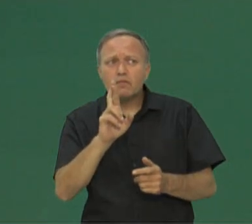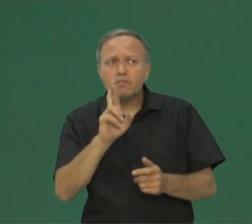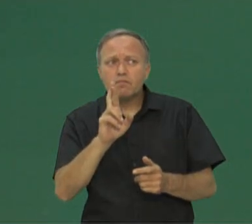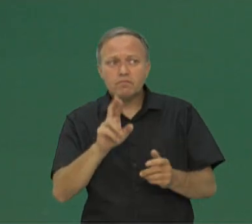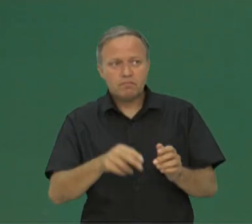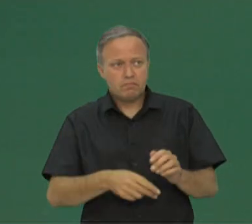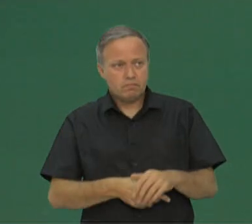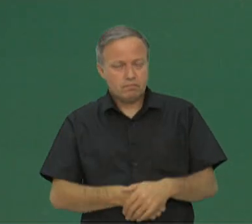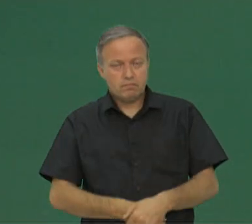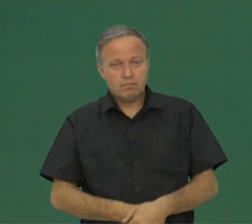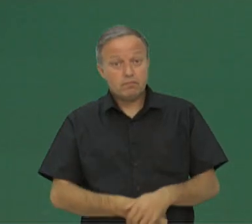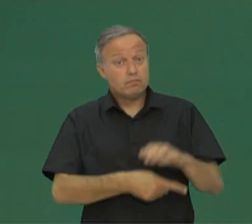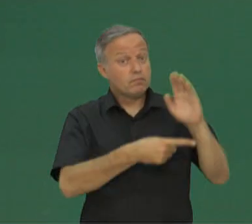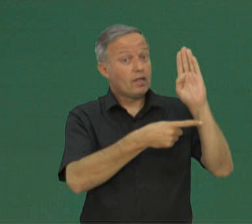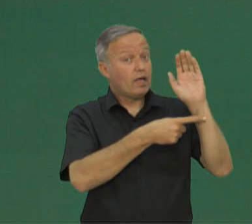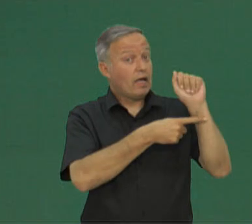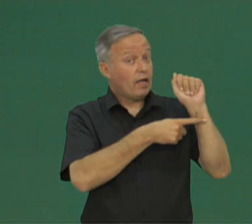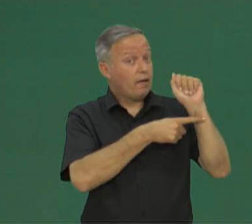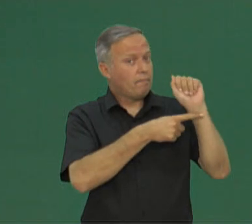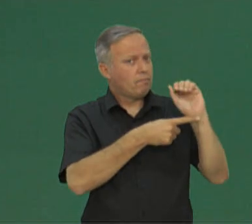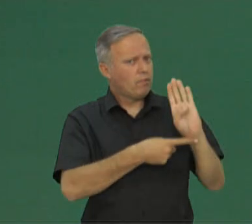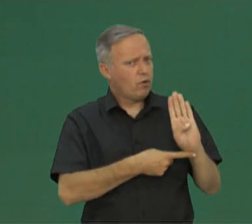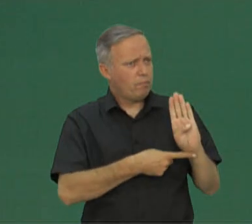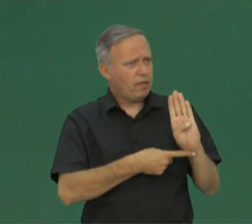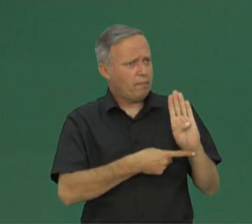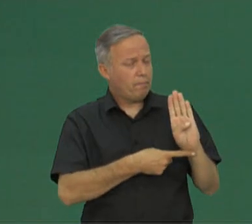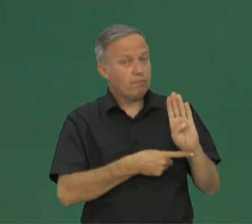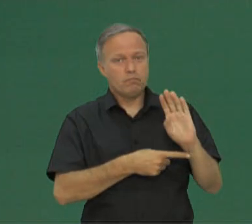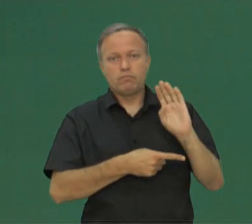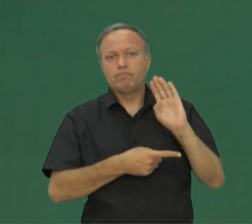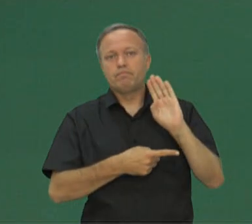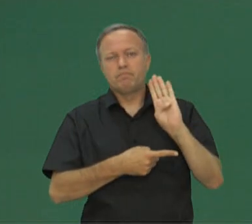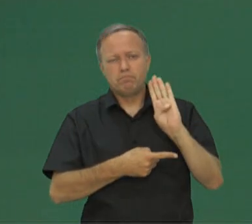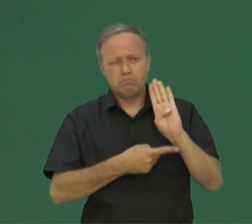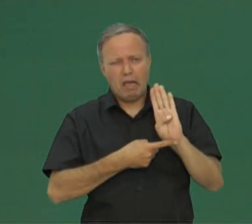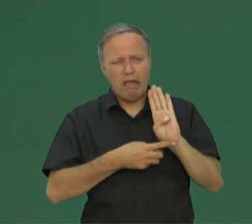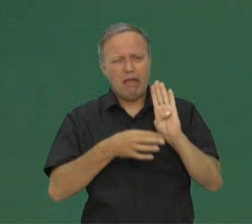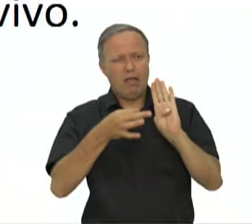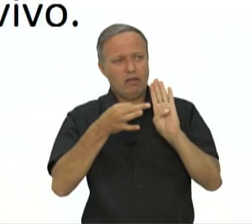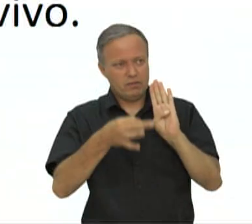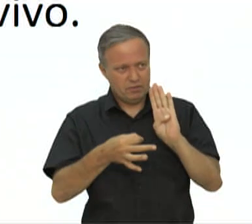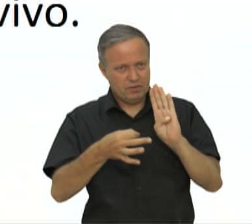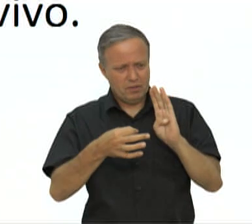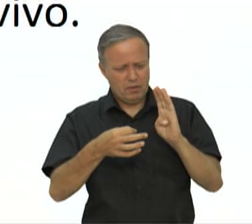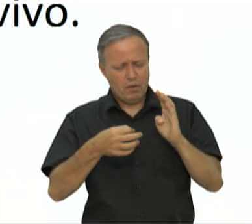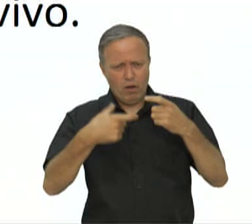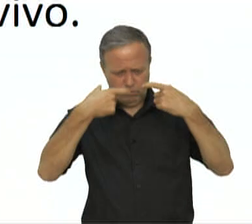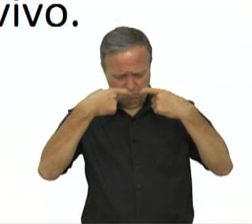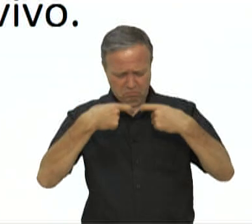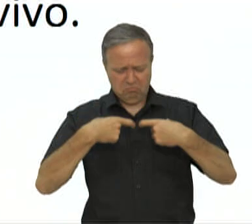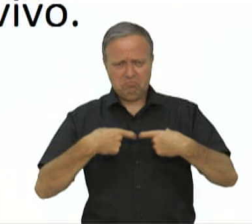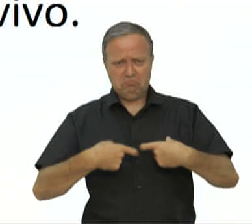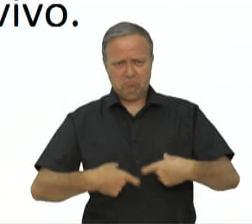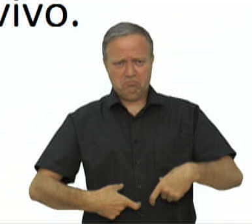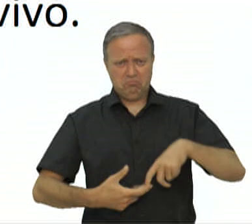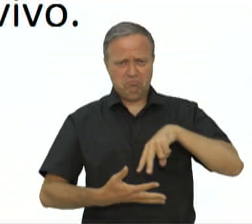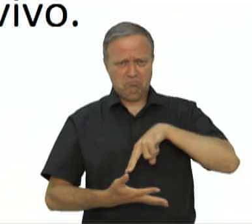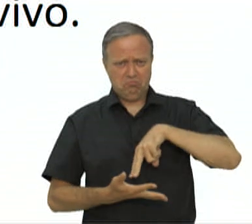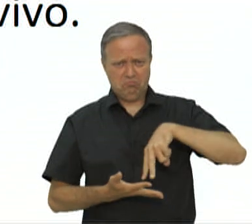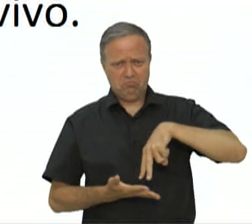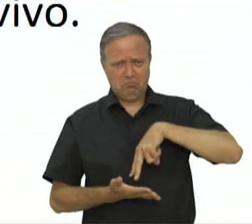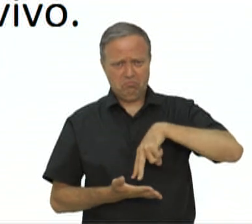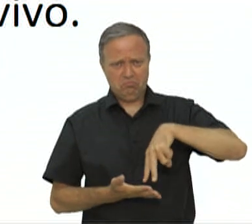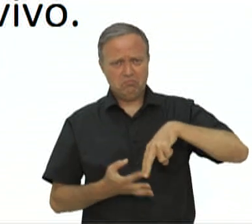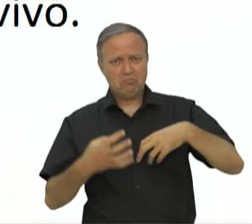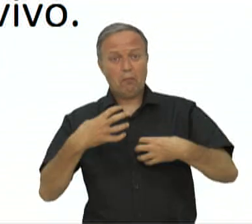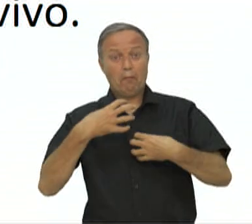alternativa A ou B? Alternativa B. O corpo, em geral, é o suporte para expressar suas ideias